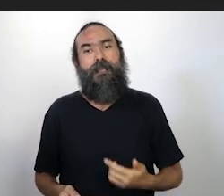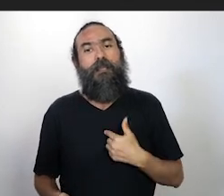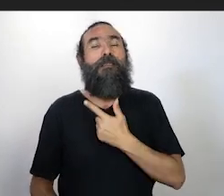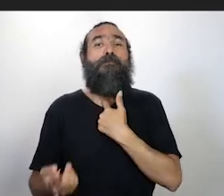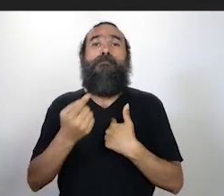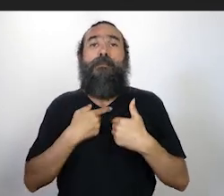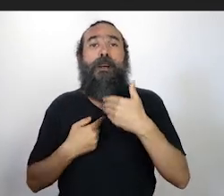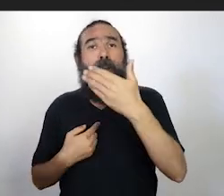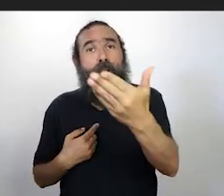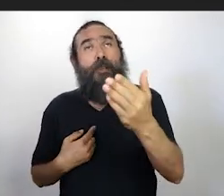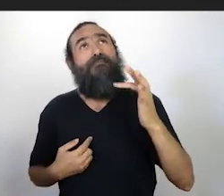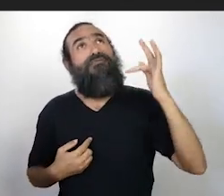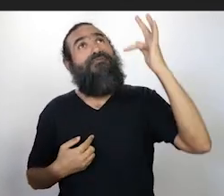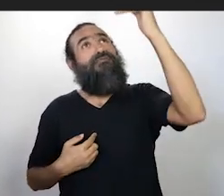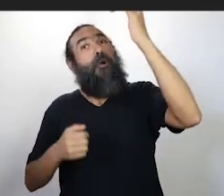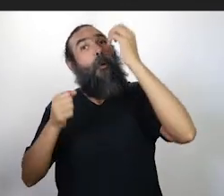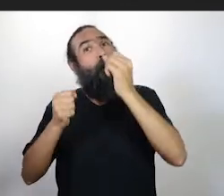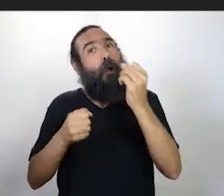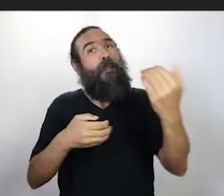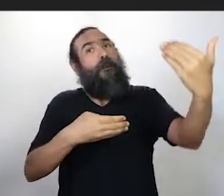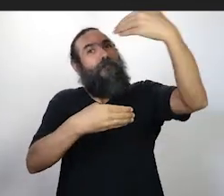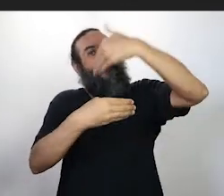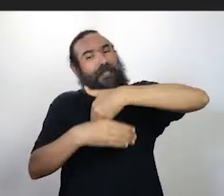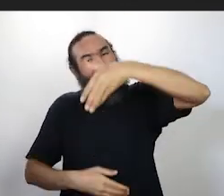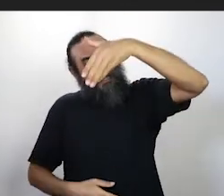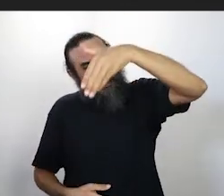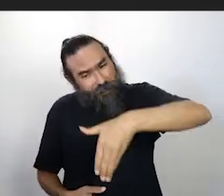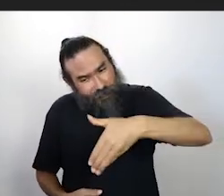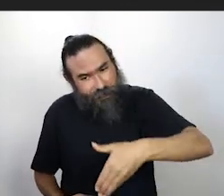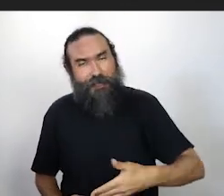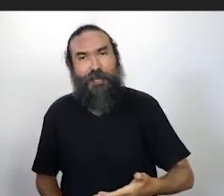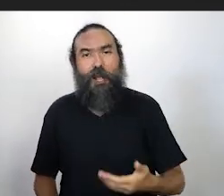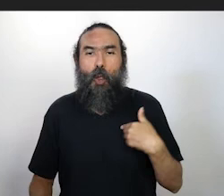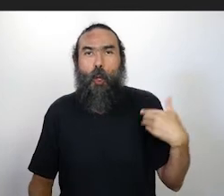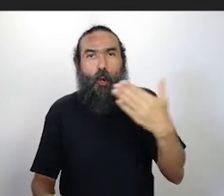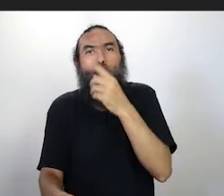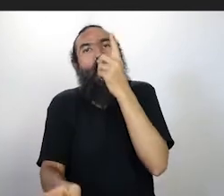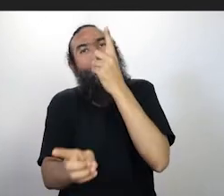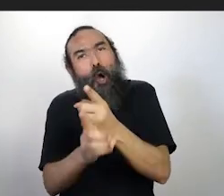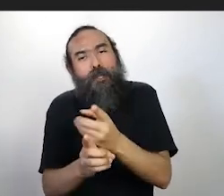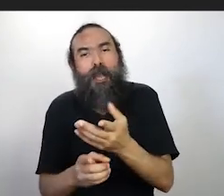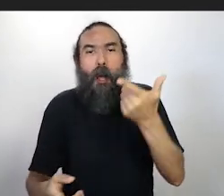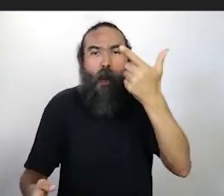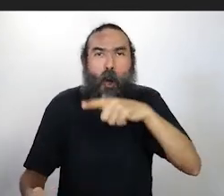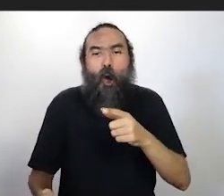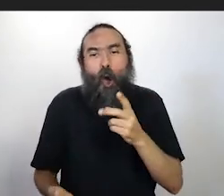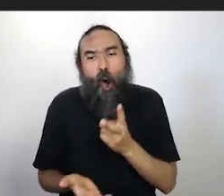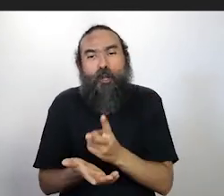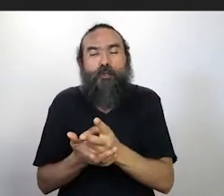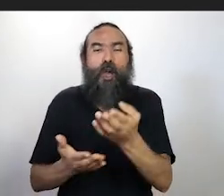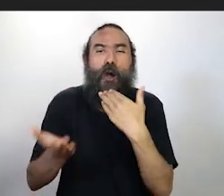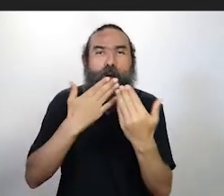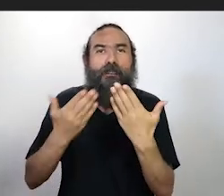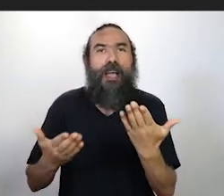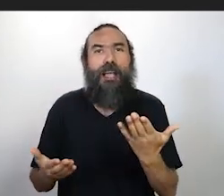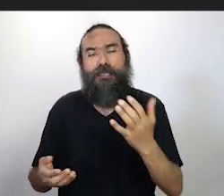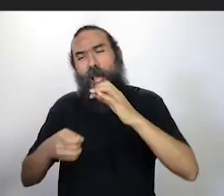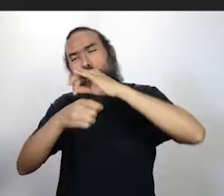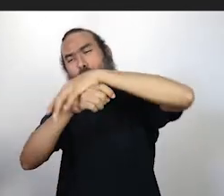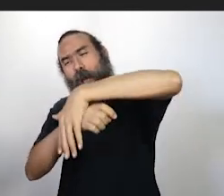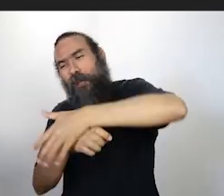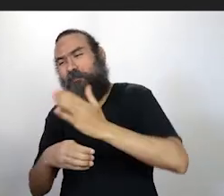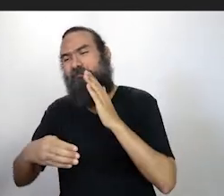vocês todos venham à Chapada para a gente terminar essa conversa na cachoeira, vendo a lua,